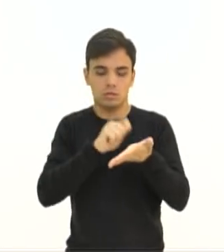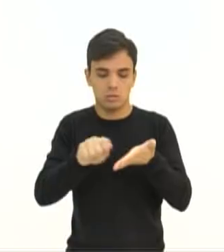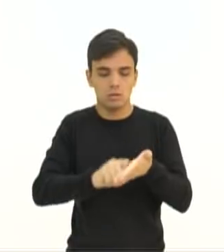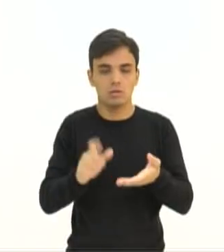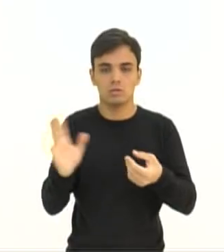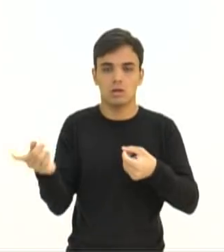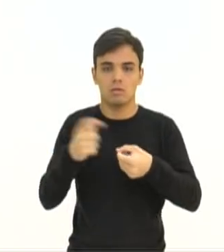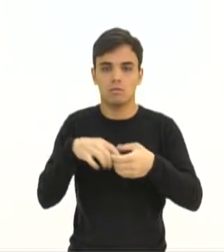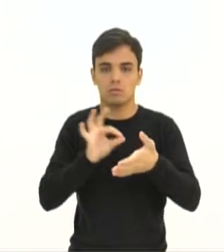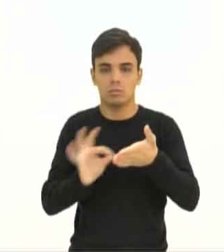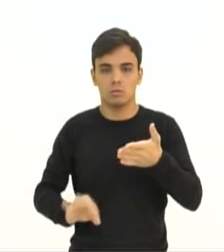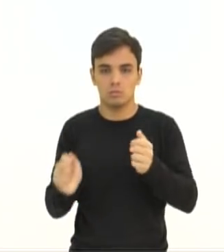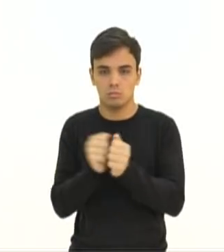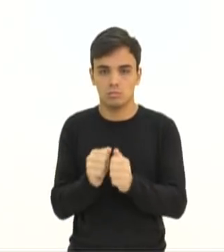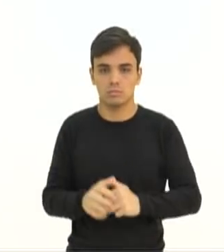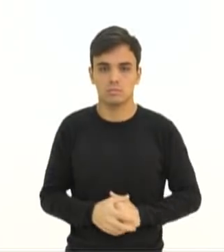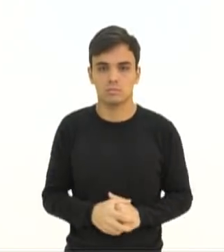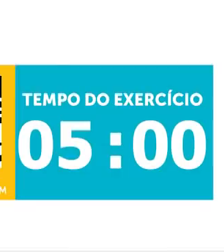para corrigir.